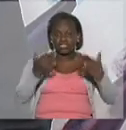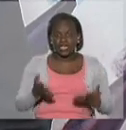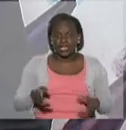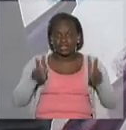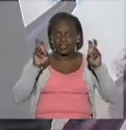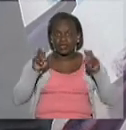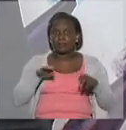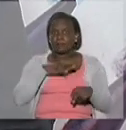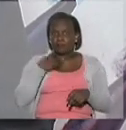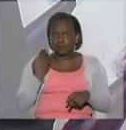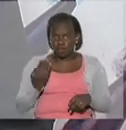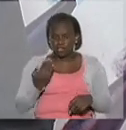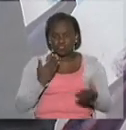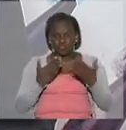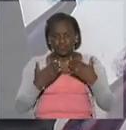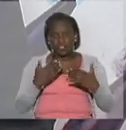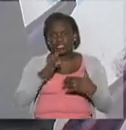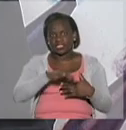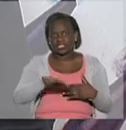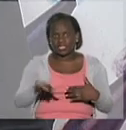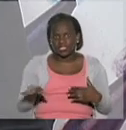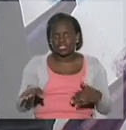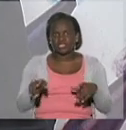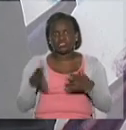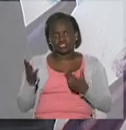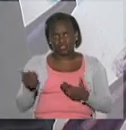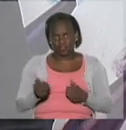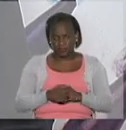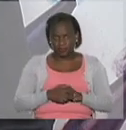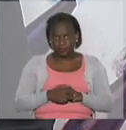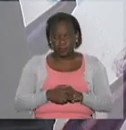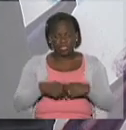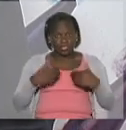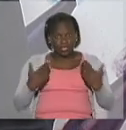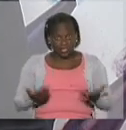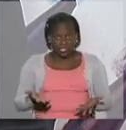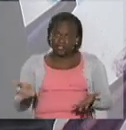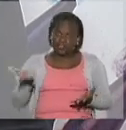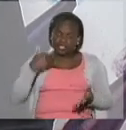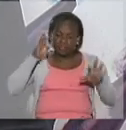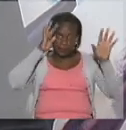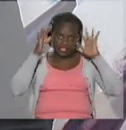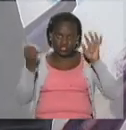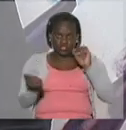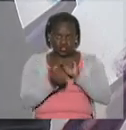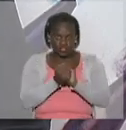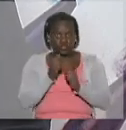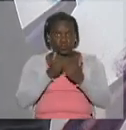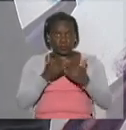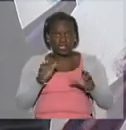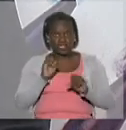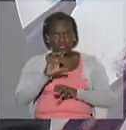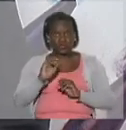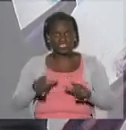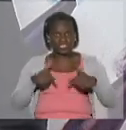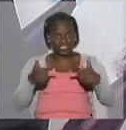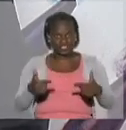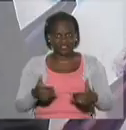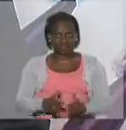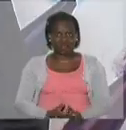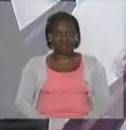devemos abordar o tema morte em conversas com crianças e adolescentes. Então vem pensar com a gente, está no ar